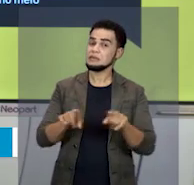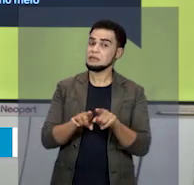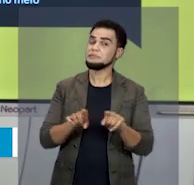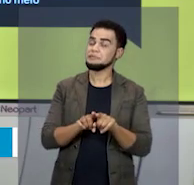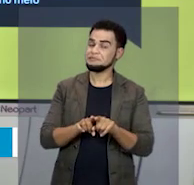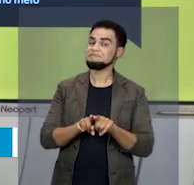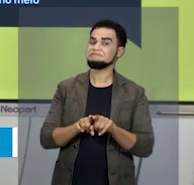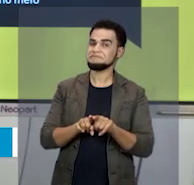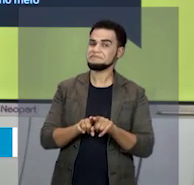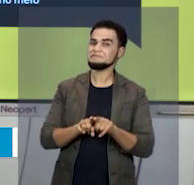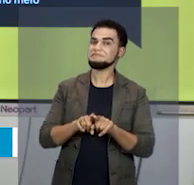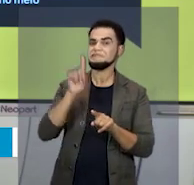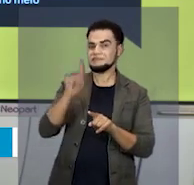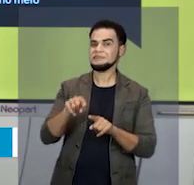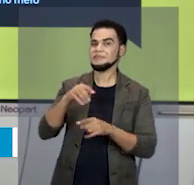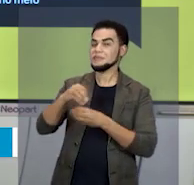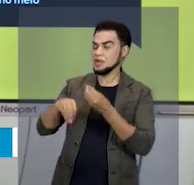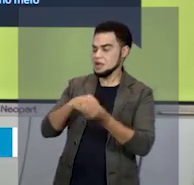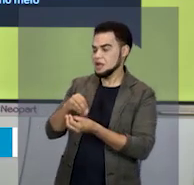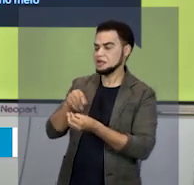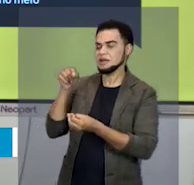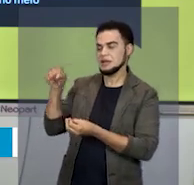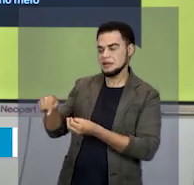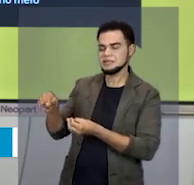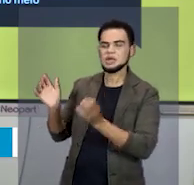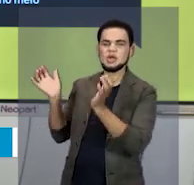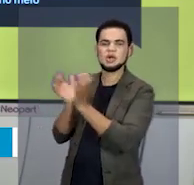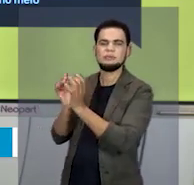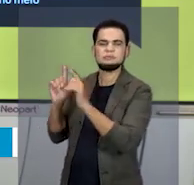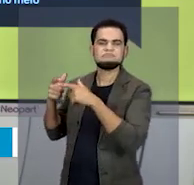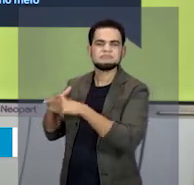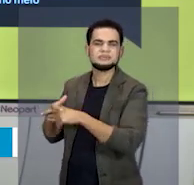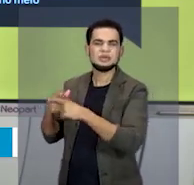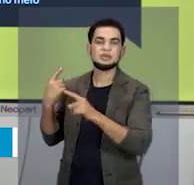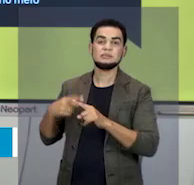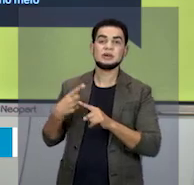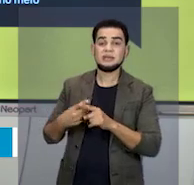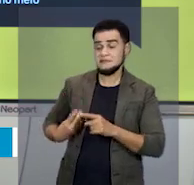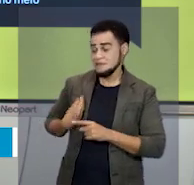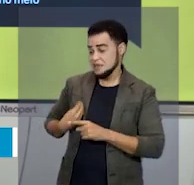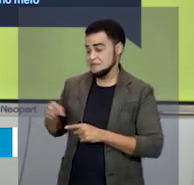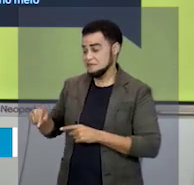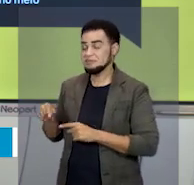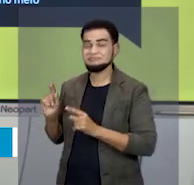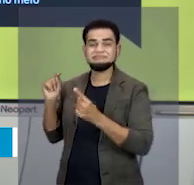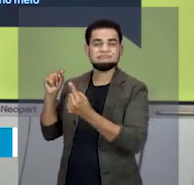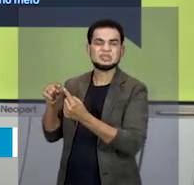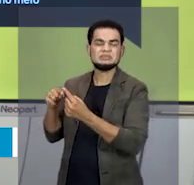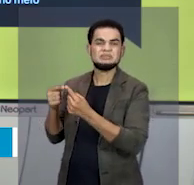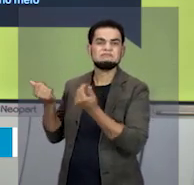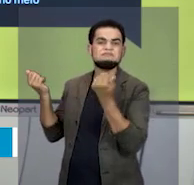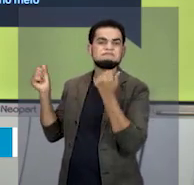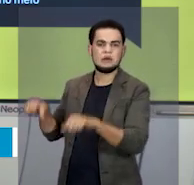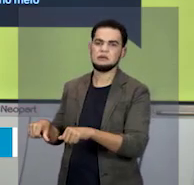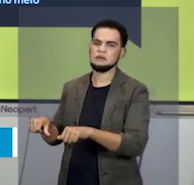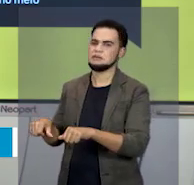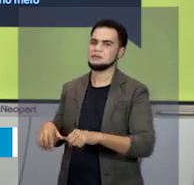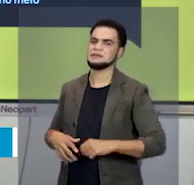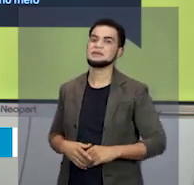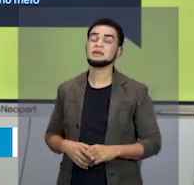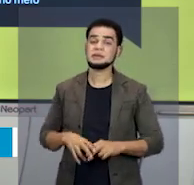esse pequeno produtor, pelas questões precárias que vivencia, Ou seja, justamente por causa